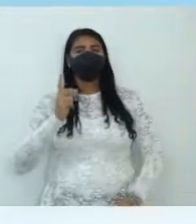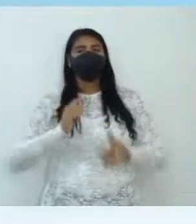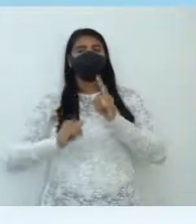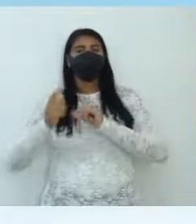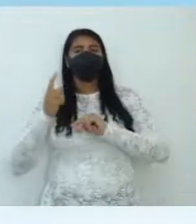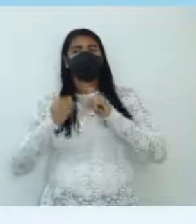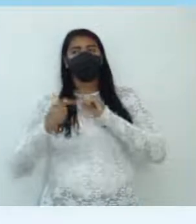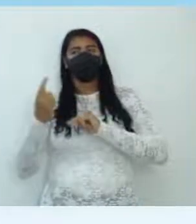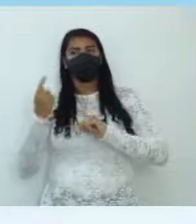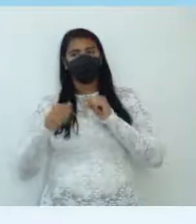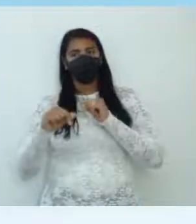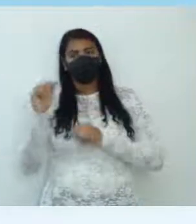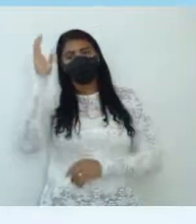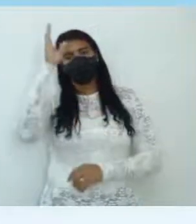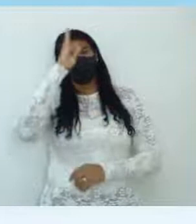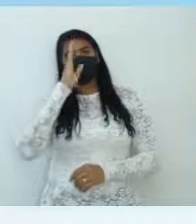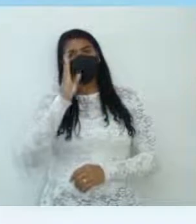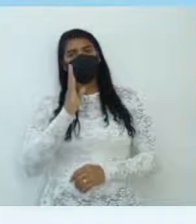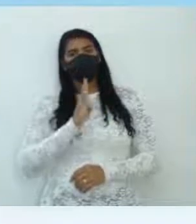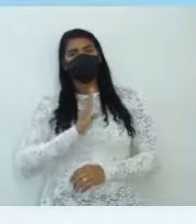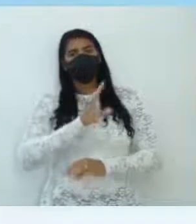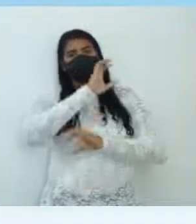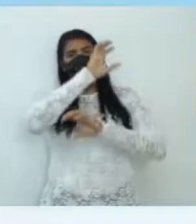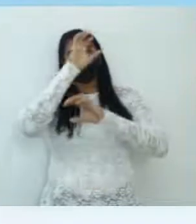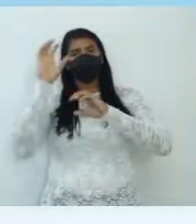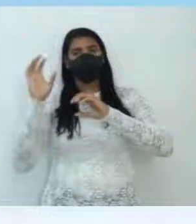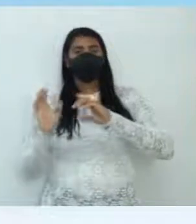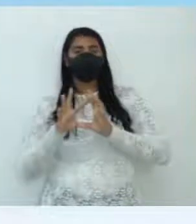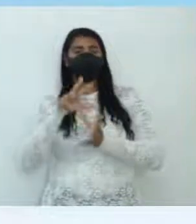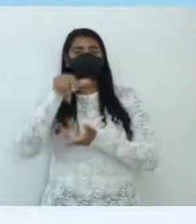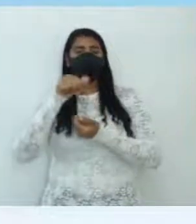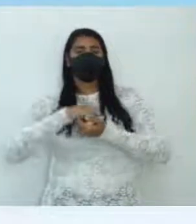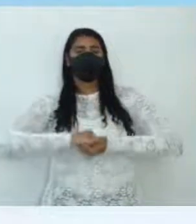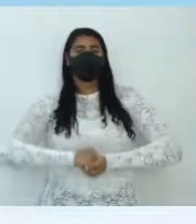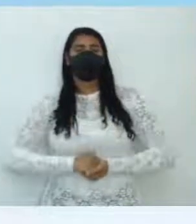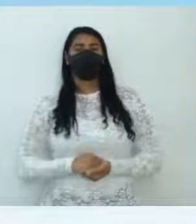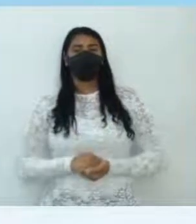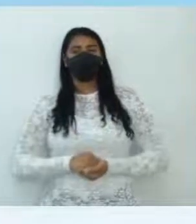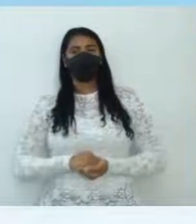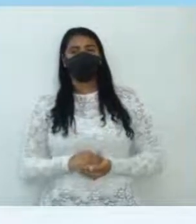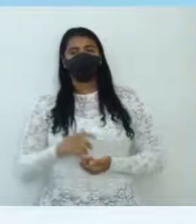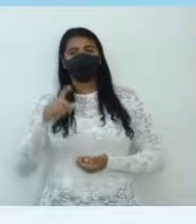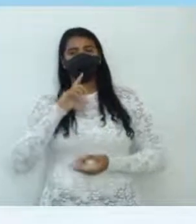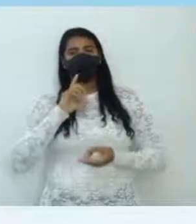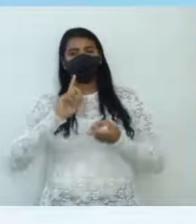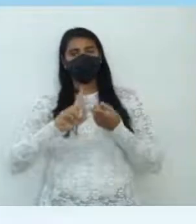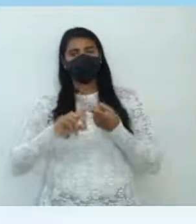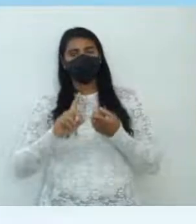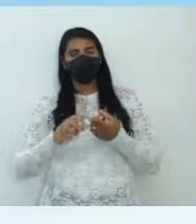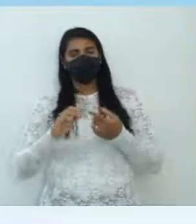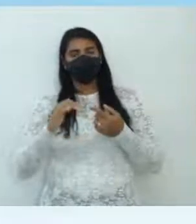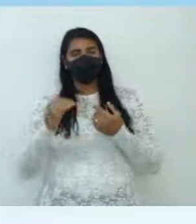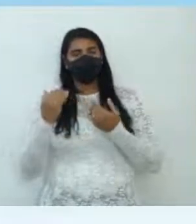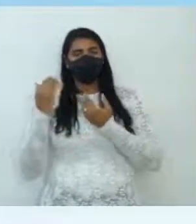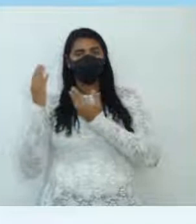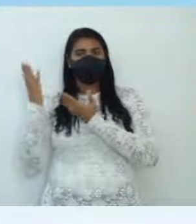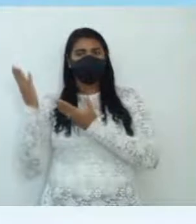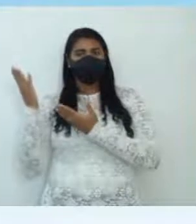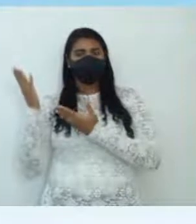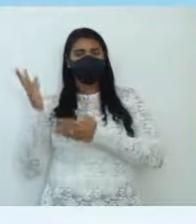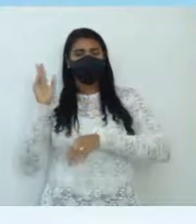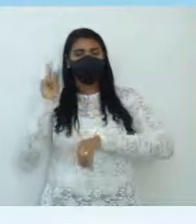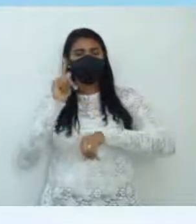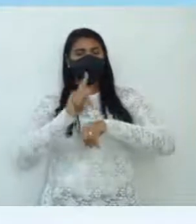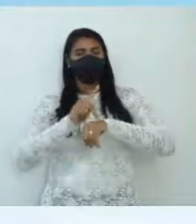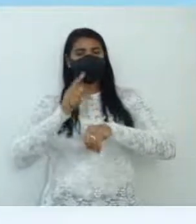econômicas tanto no Brasil como em todo o mundo. E aí temos como o destaque o petróleo